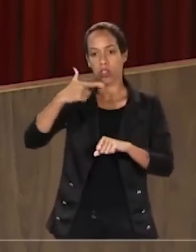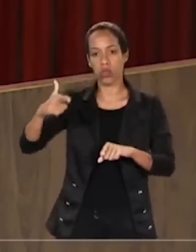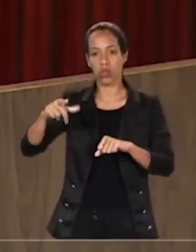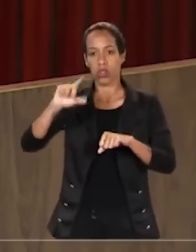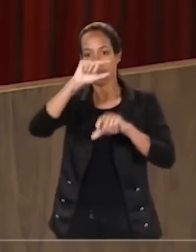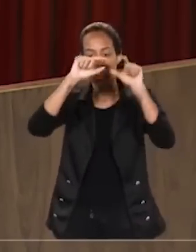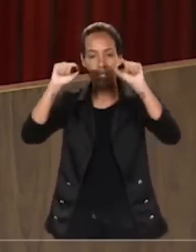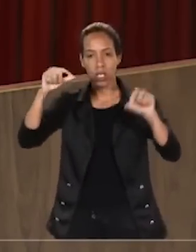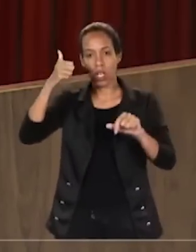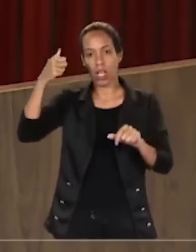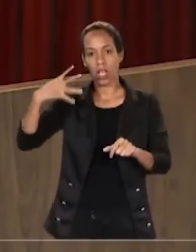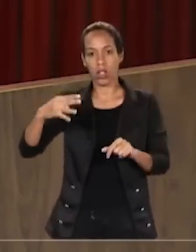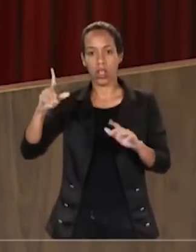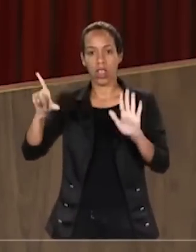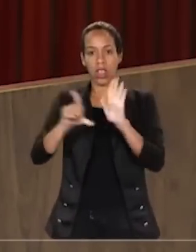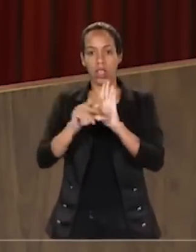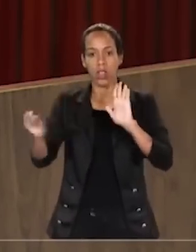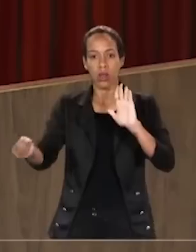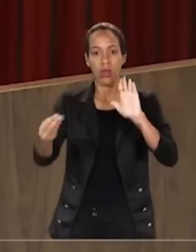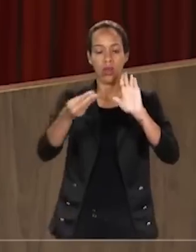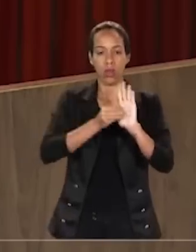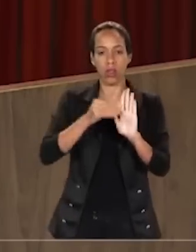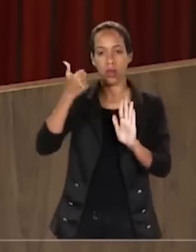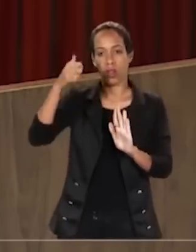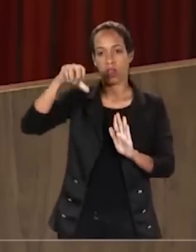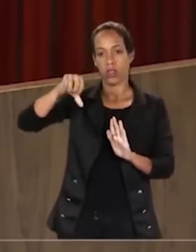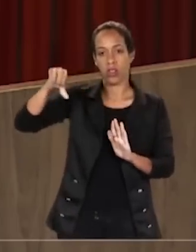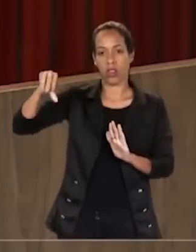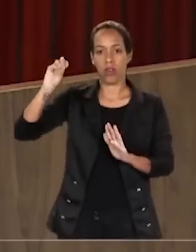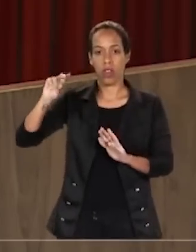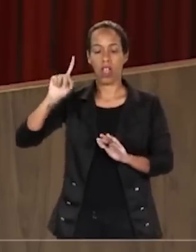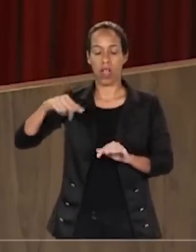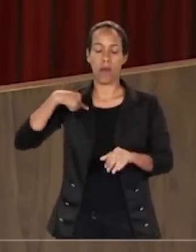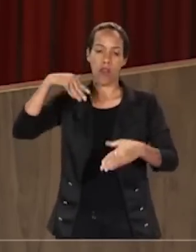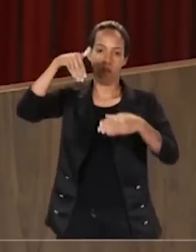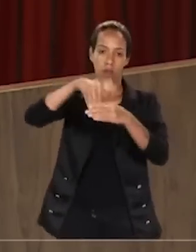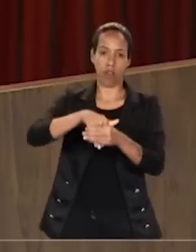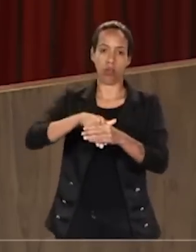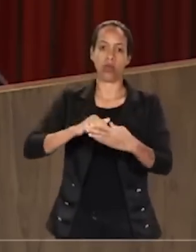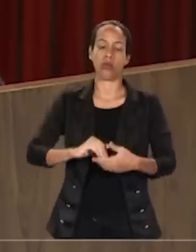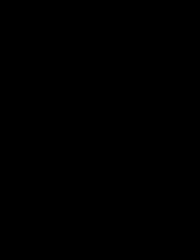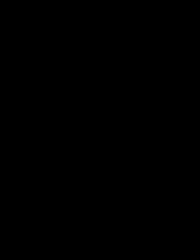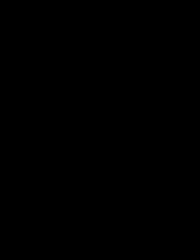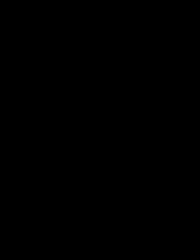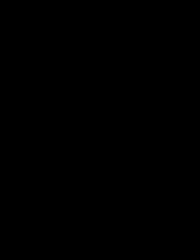inciso 14 da Lei Complementar 64 de 1990. Com o voto, senhor presidente.